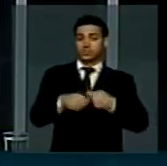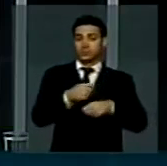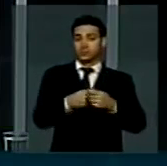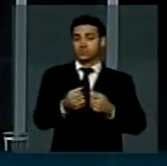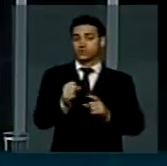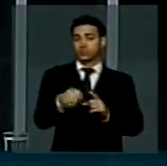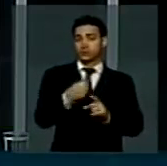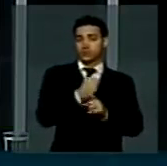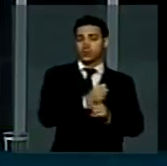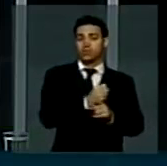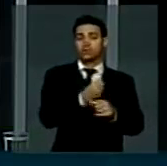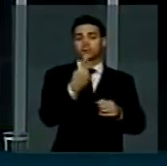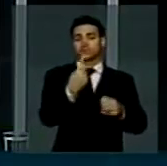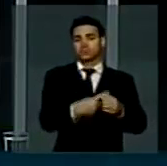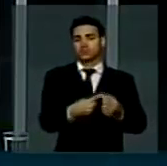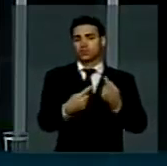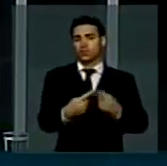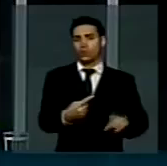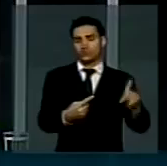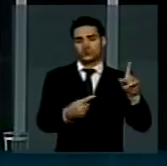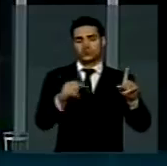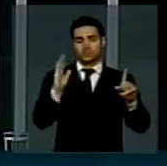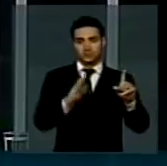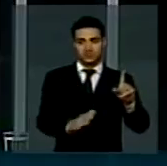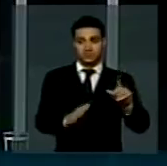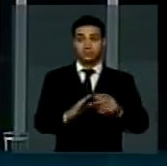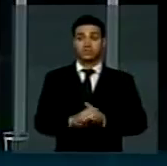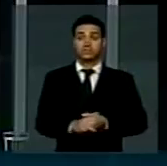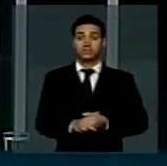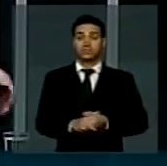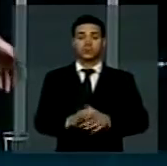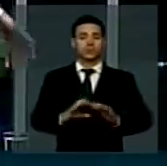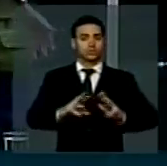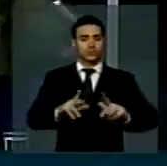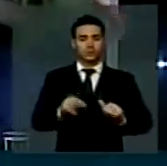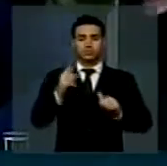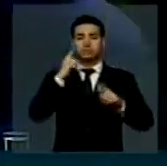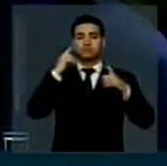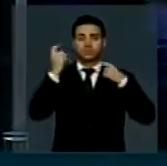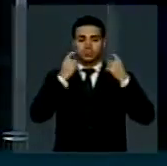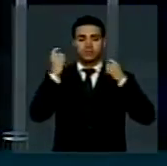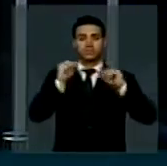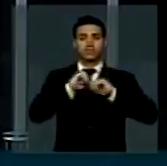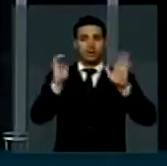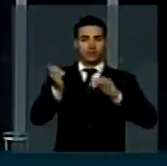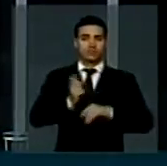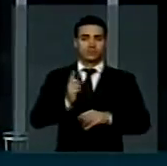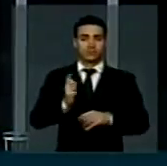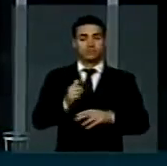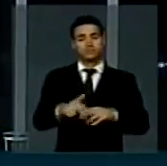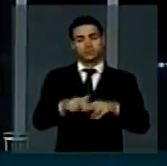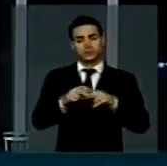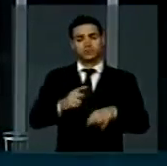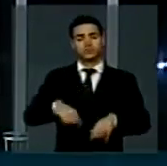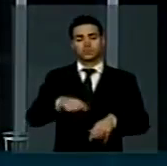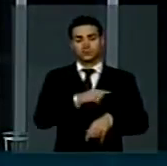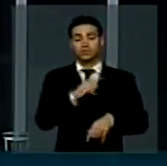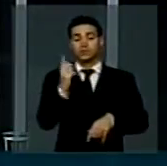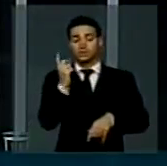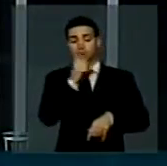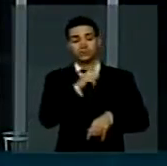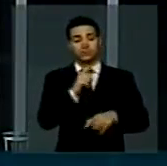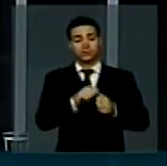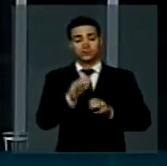social das regiões mais distintas desse país. Todos nós tínhamos essa preocupação muito clara. E por isso conseguimos fazer